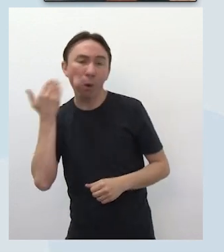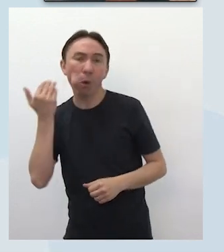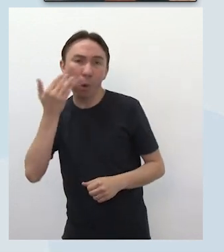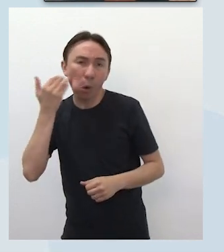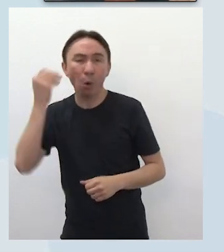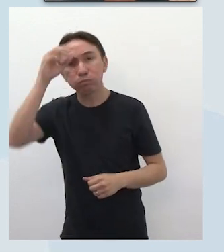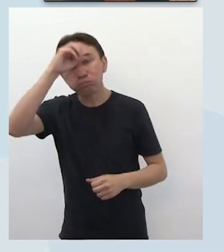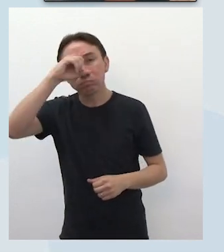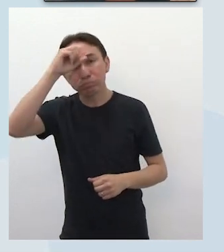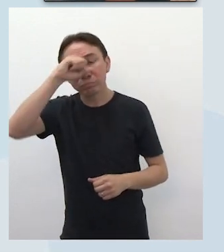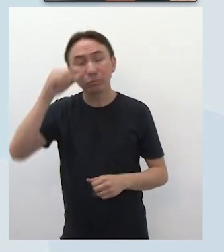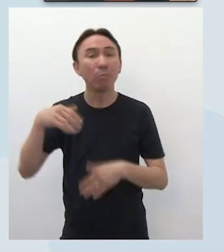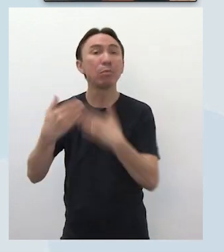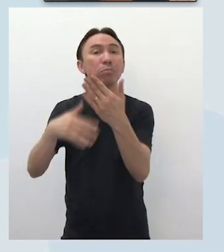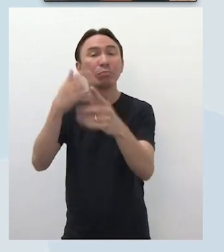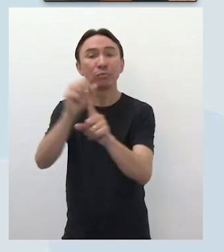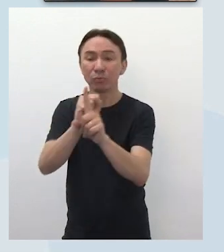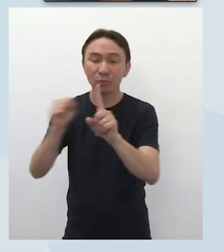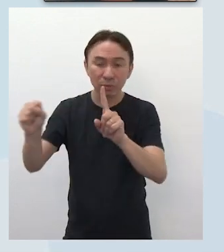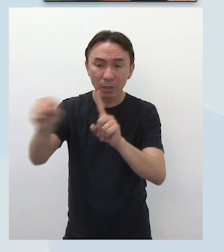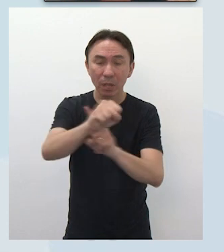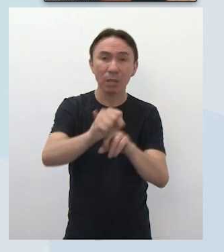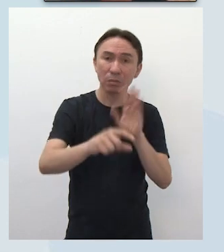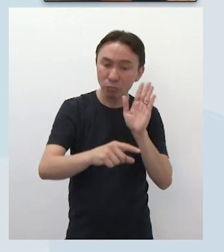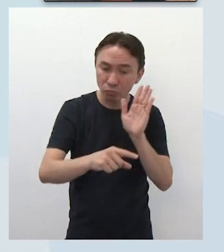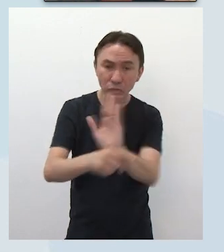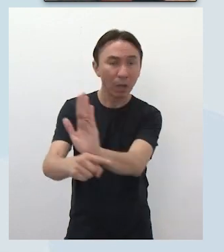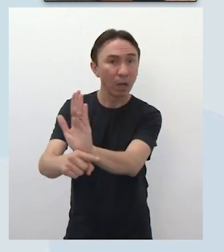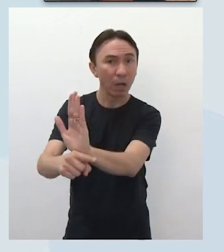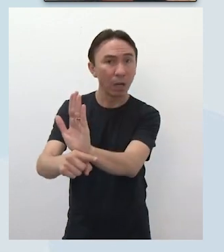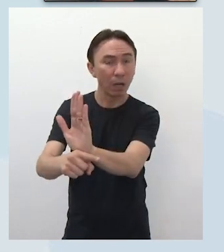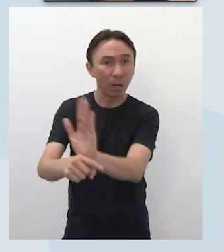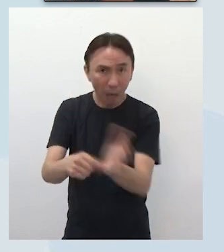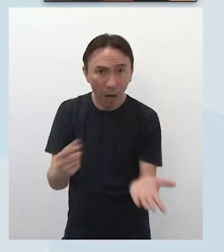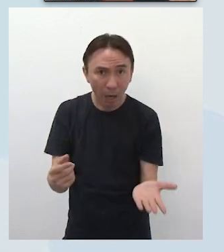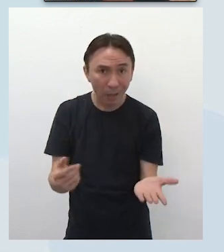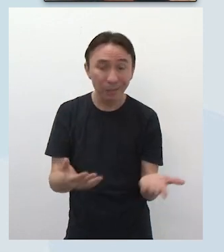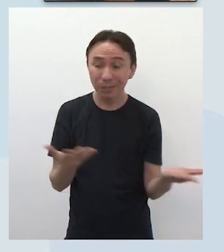justiça social, nós estamos pensando em características desses